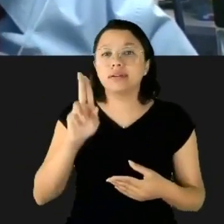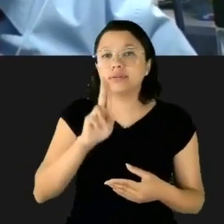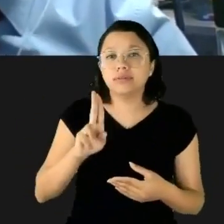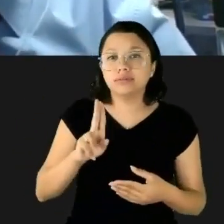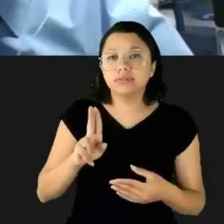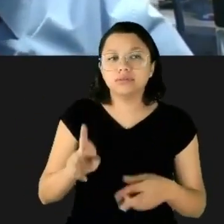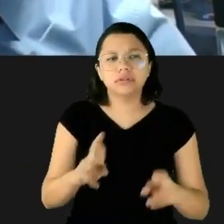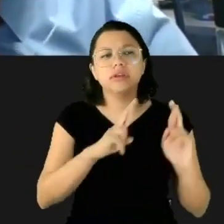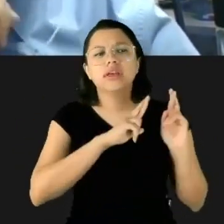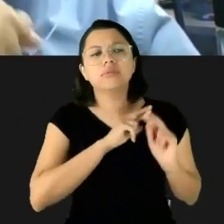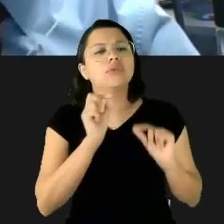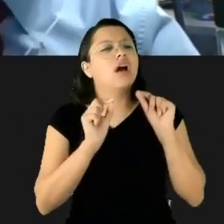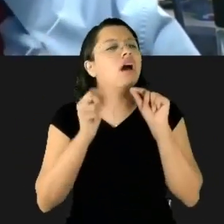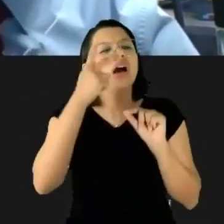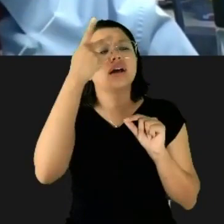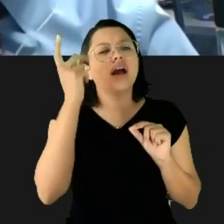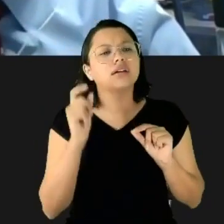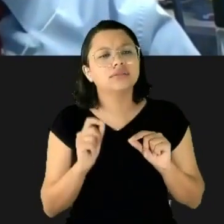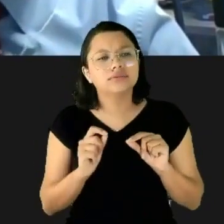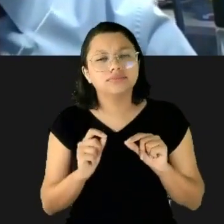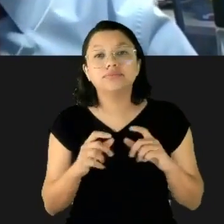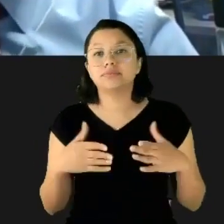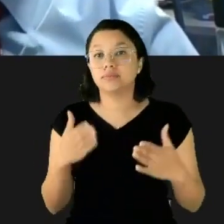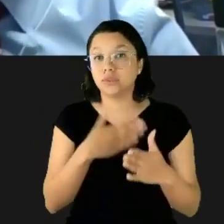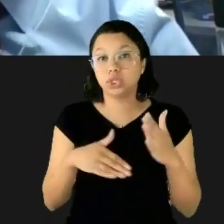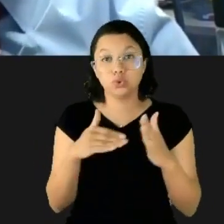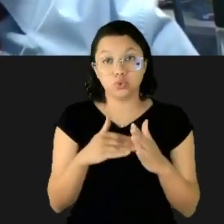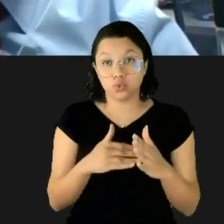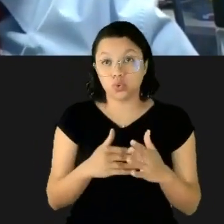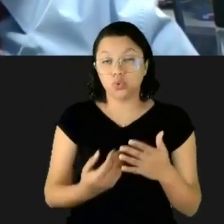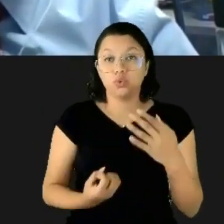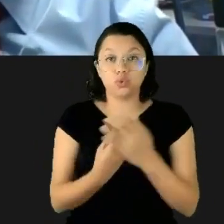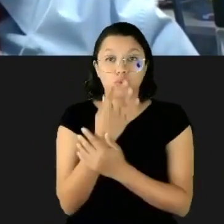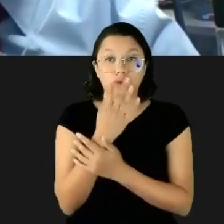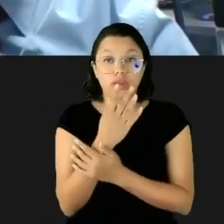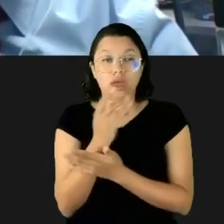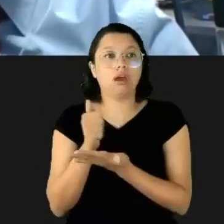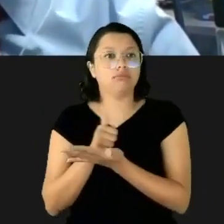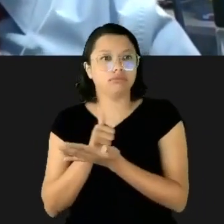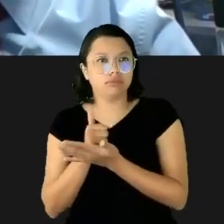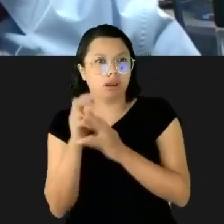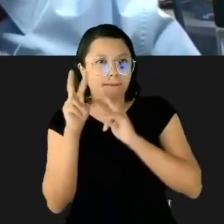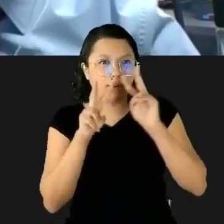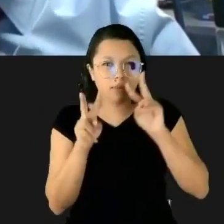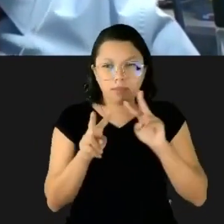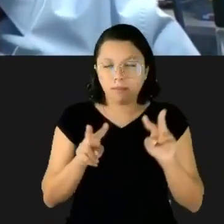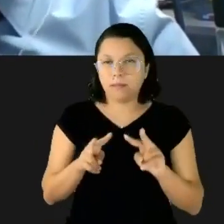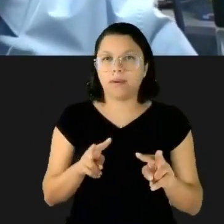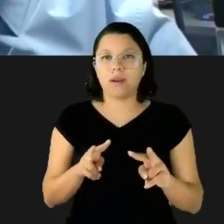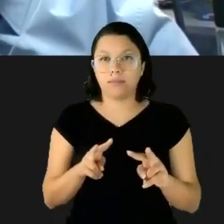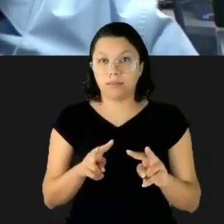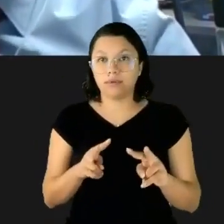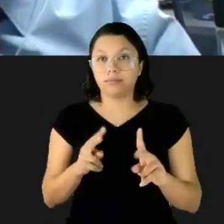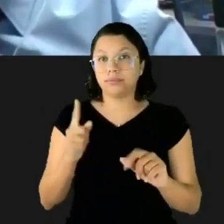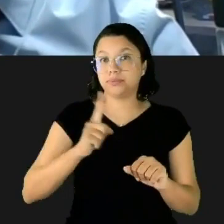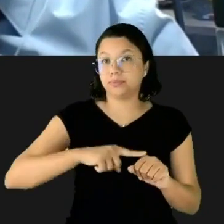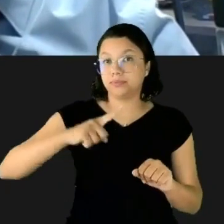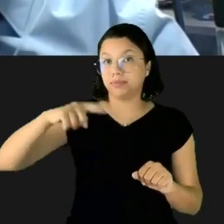responsável pelo quê e disso tudo criar monitoramento pelas métricas, métricas de